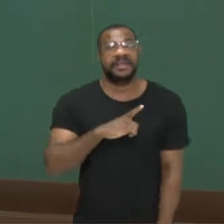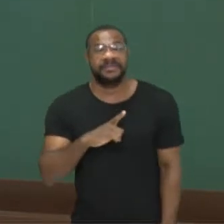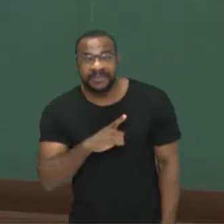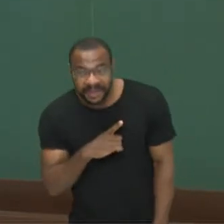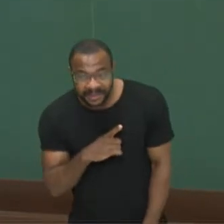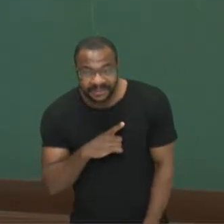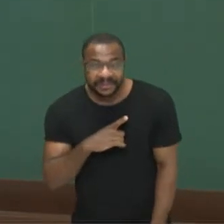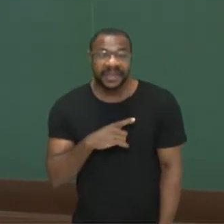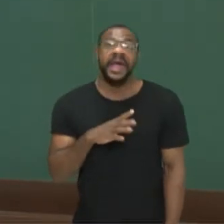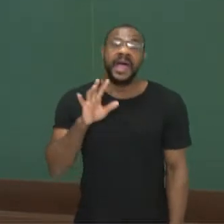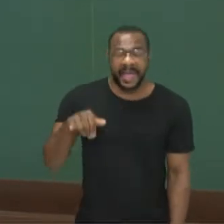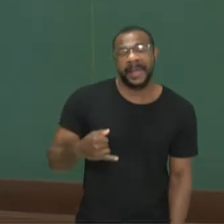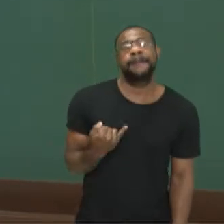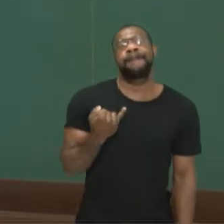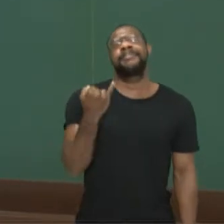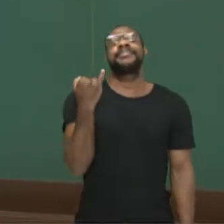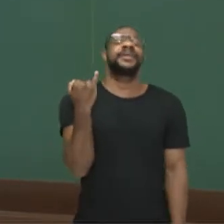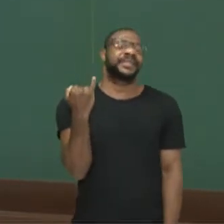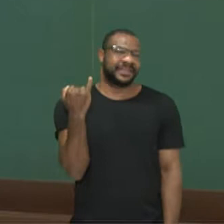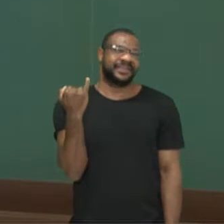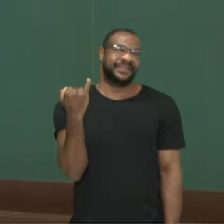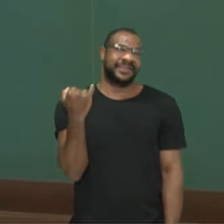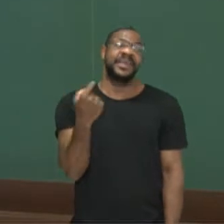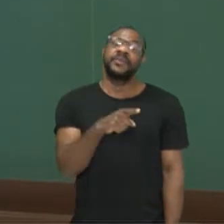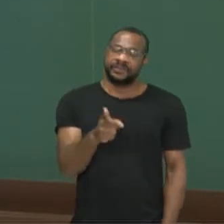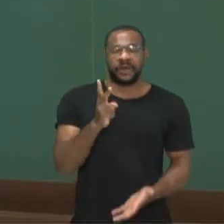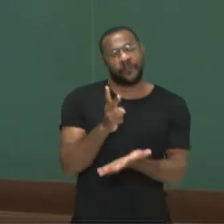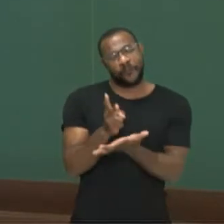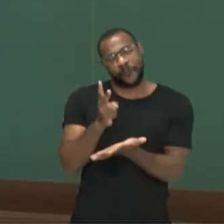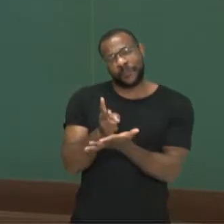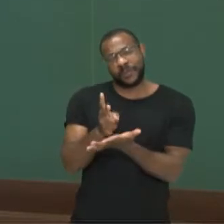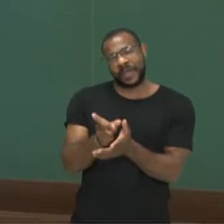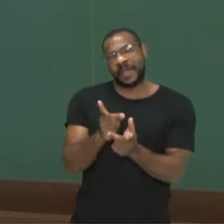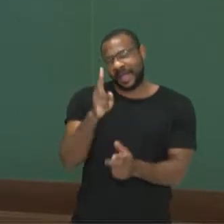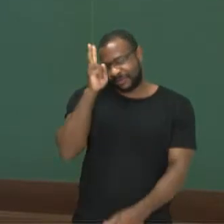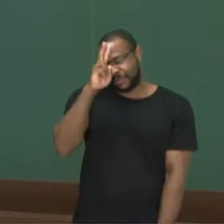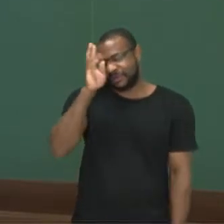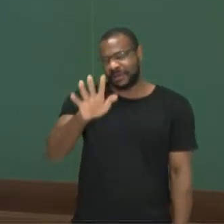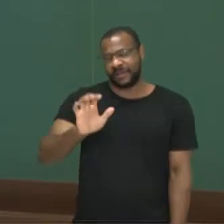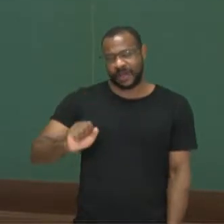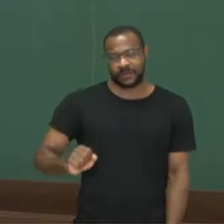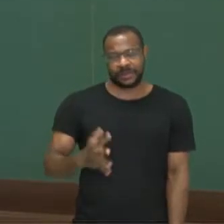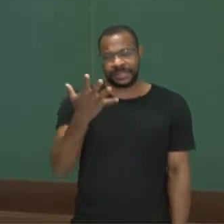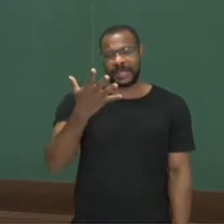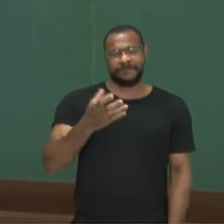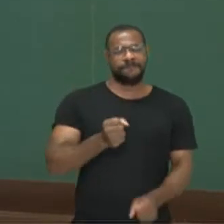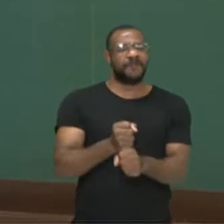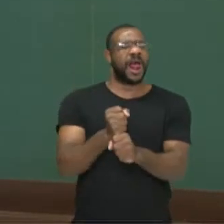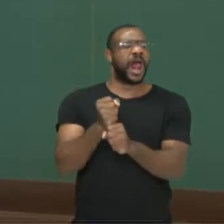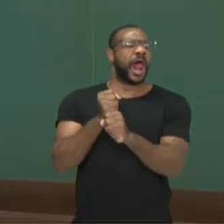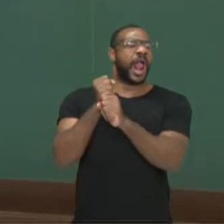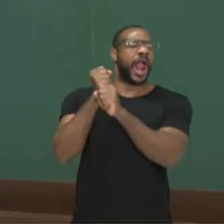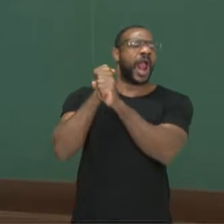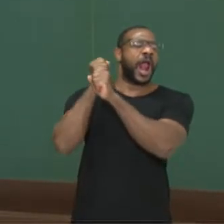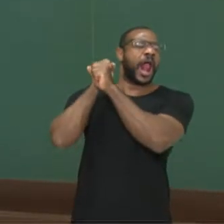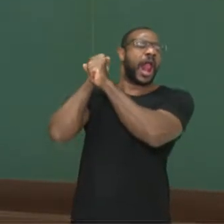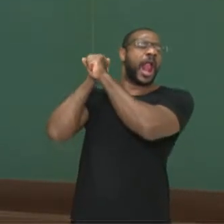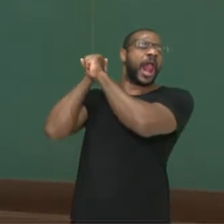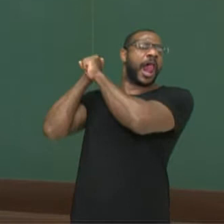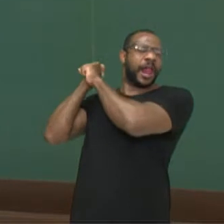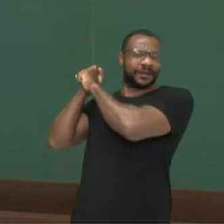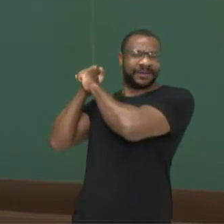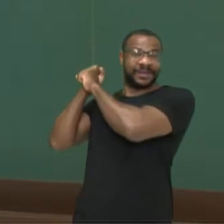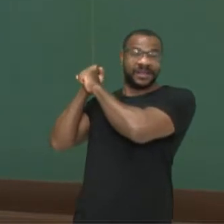existe também é muito importante. Você vai dar continuidade a algo que já está acontecendo há muitos e muitos anos. Então todos nós